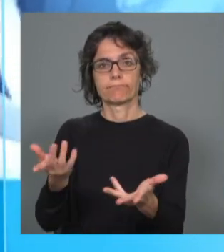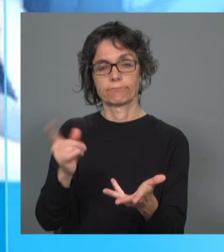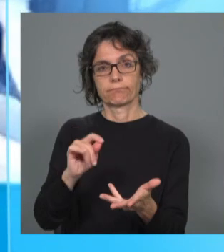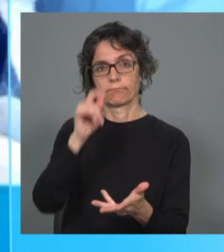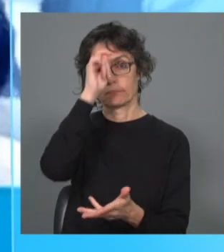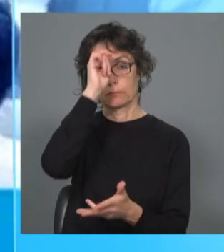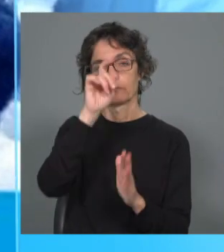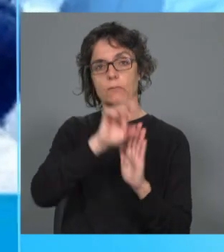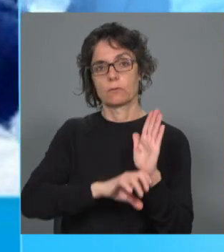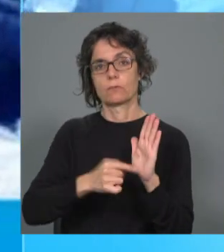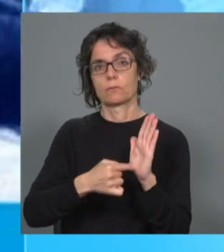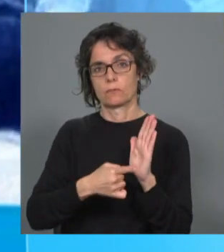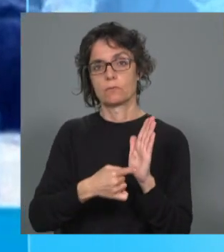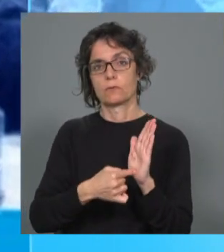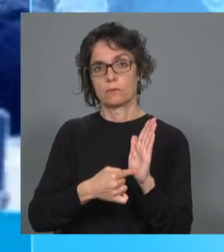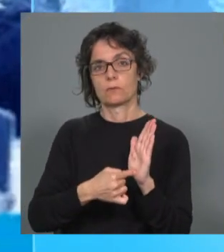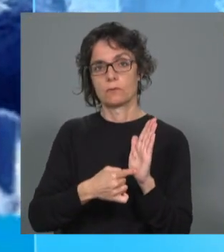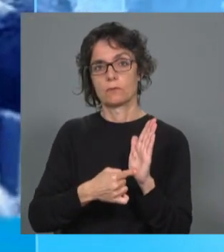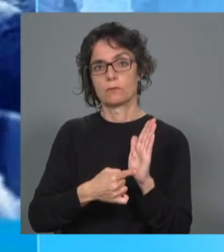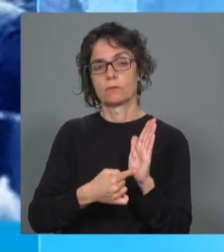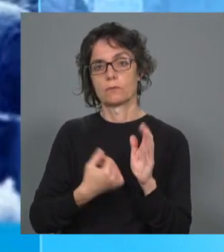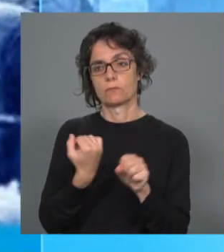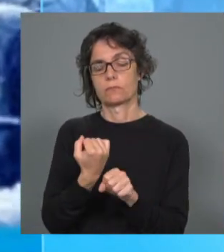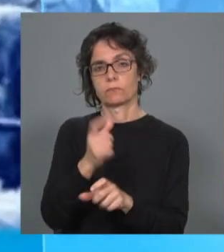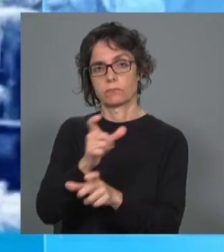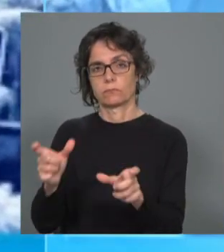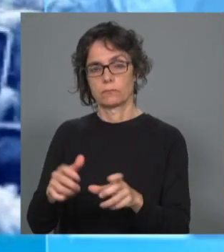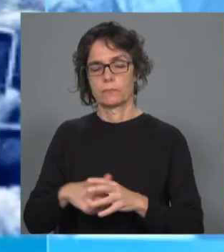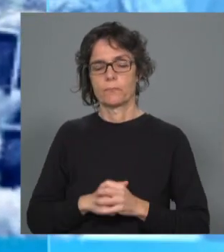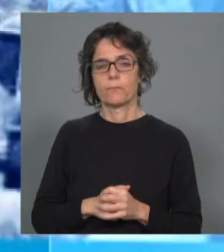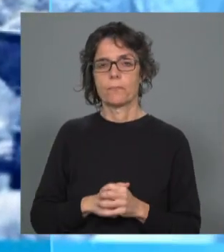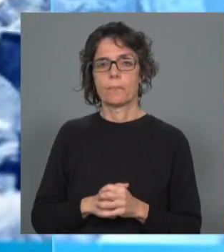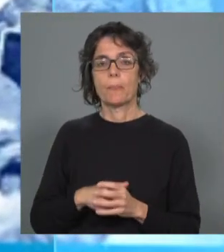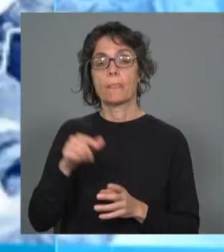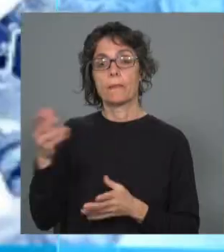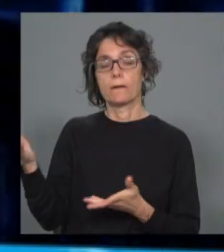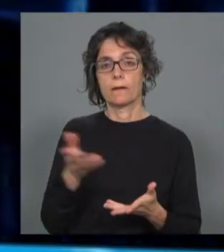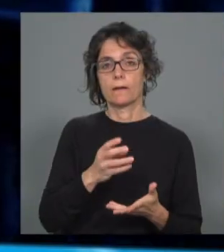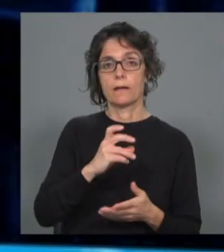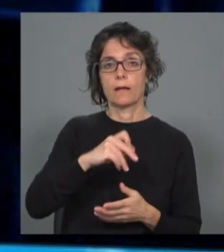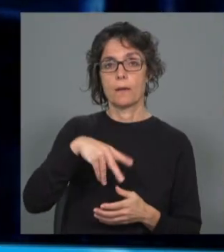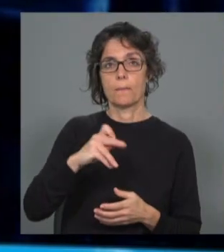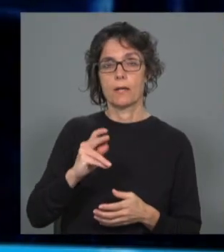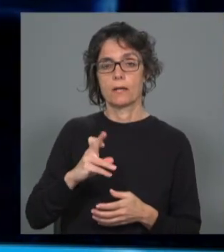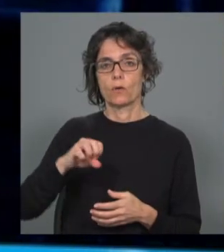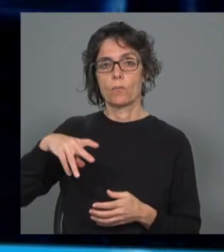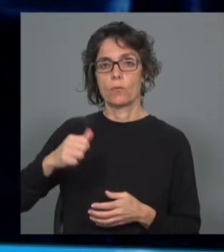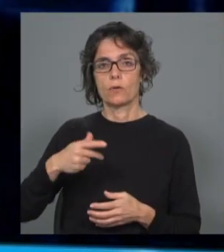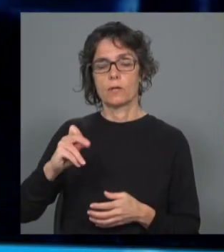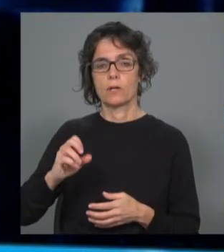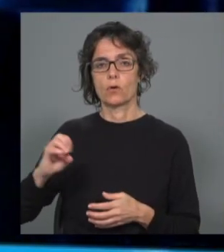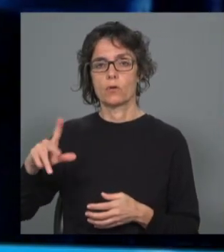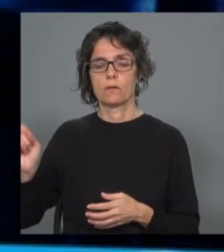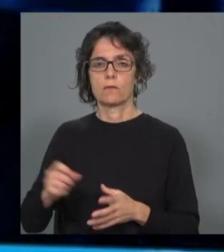pelas condições em que este é realizado. Temos entre nós Américo Monteiro Oliveira, coordenador nacional da Liga